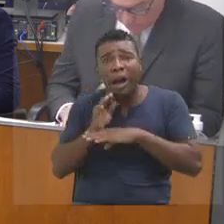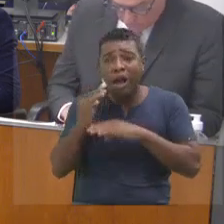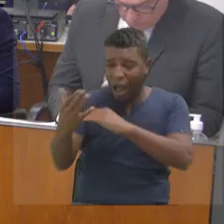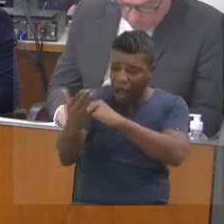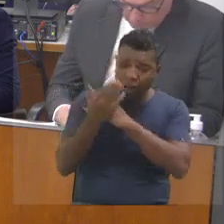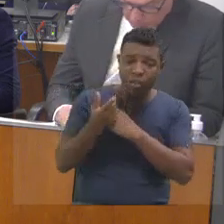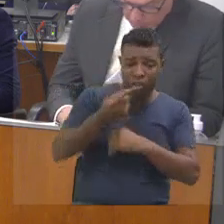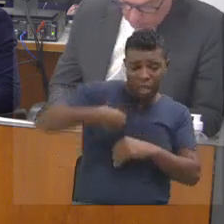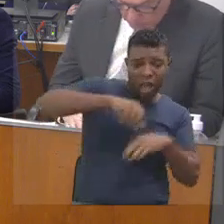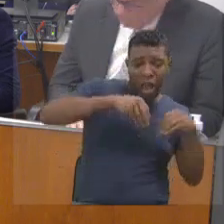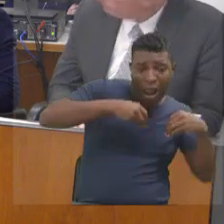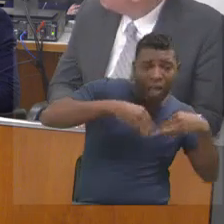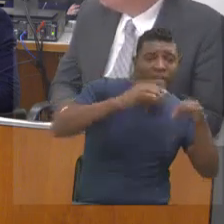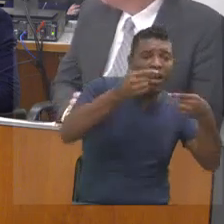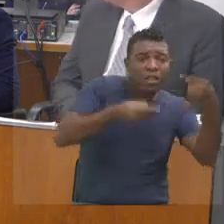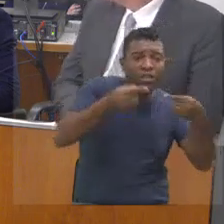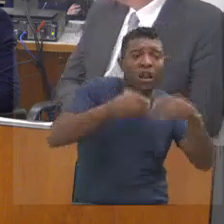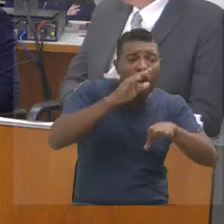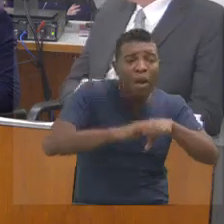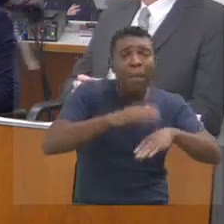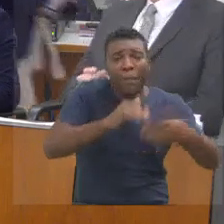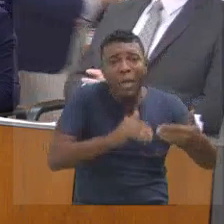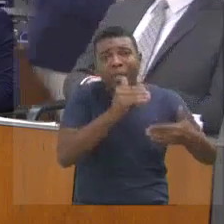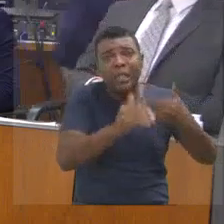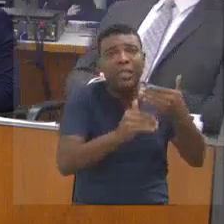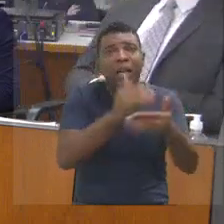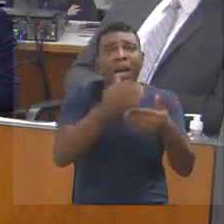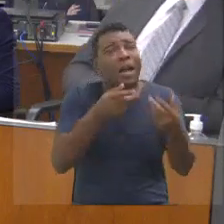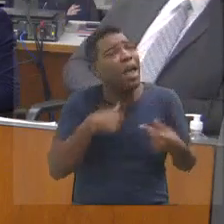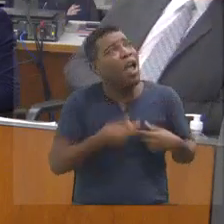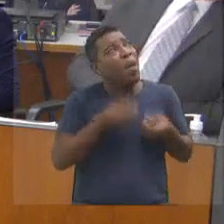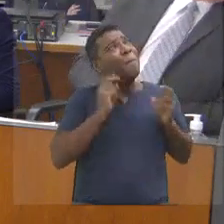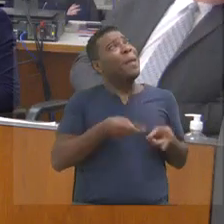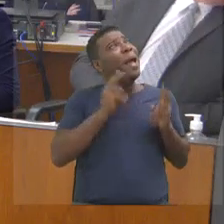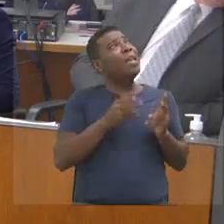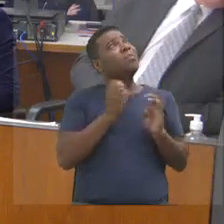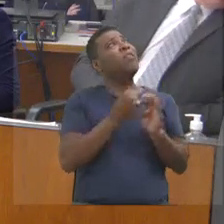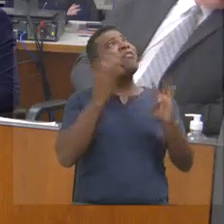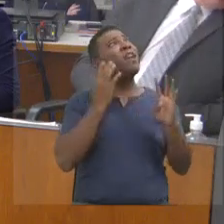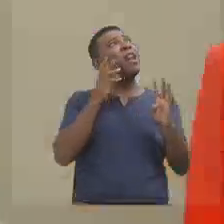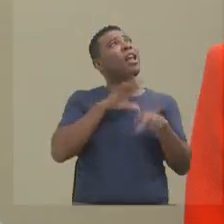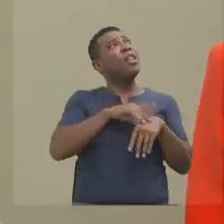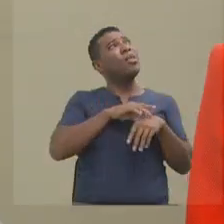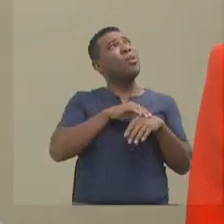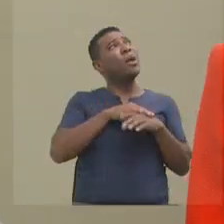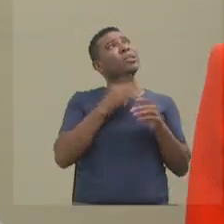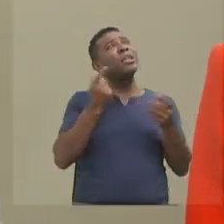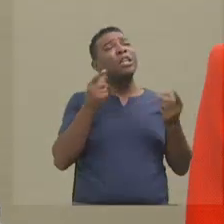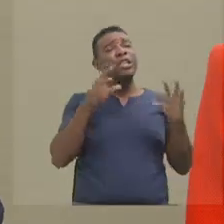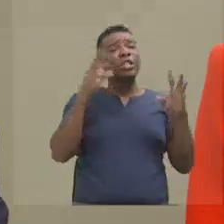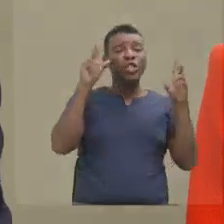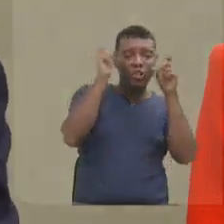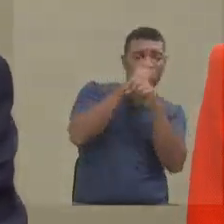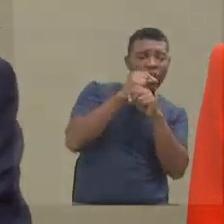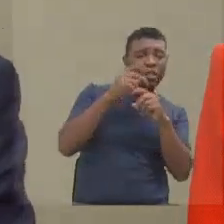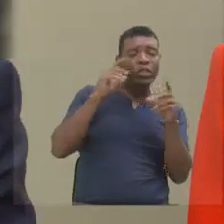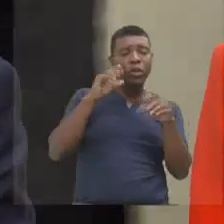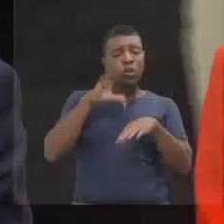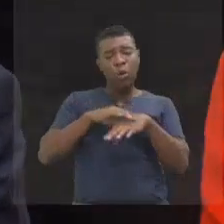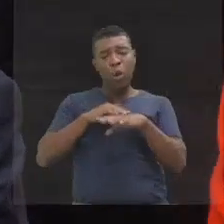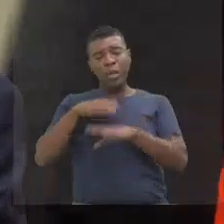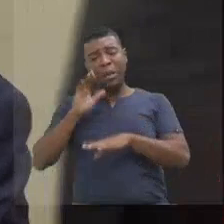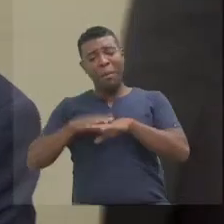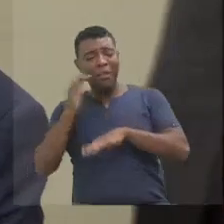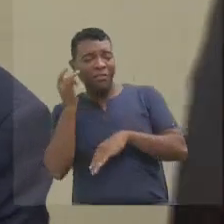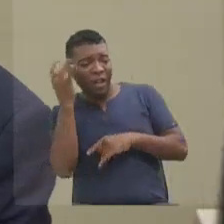a levar essa discussão mais à frente tirar da mesma fila doenças menos complexas oncológicas que possam ser